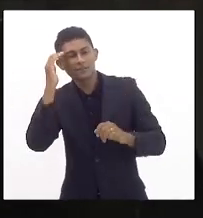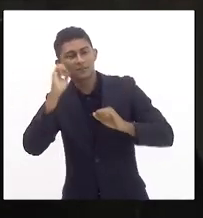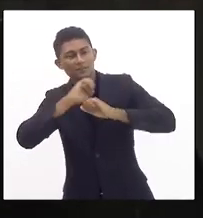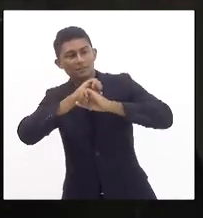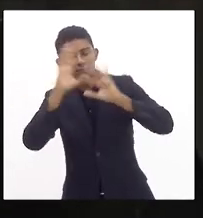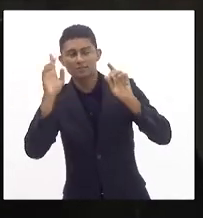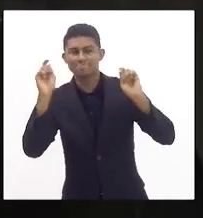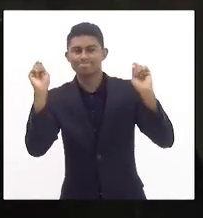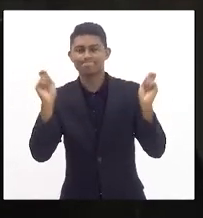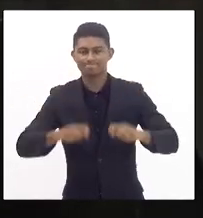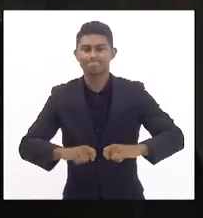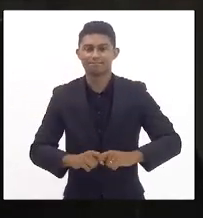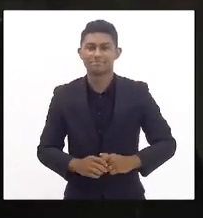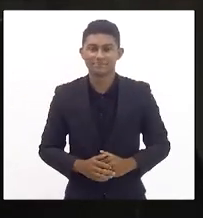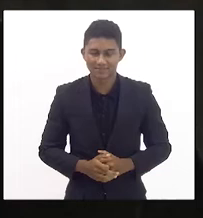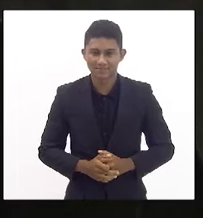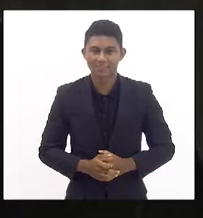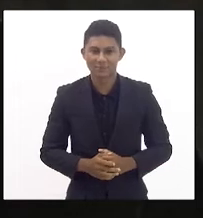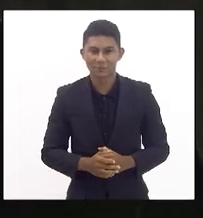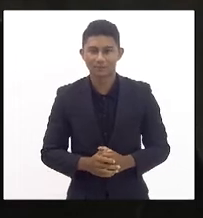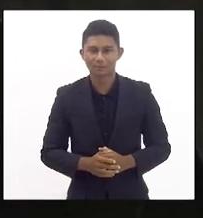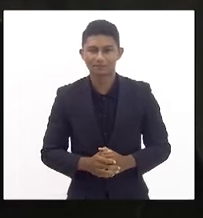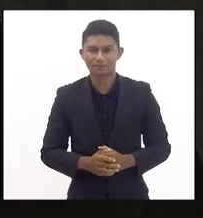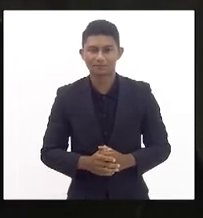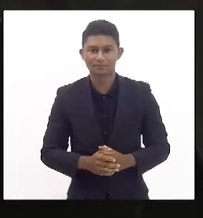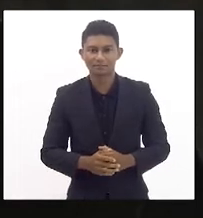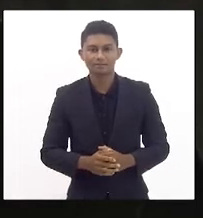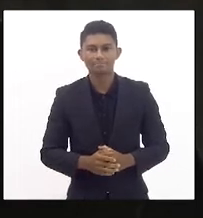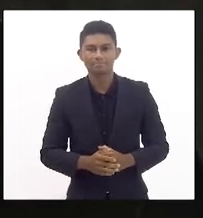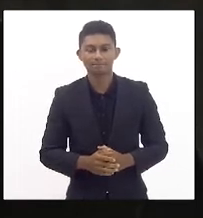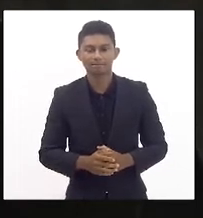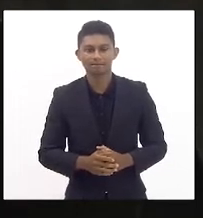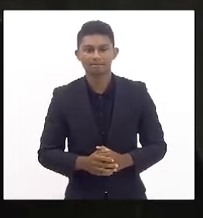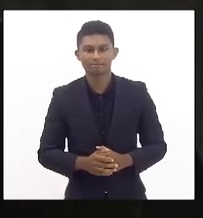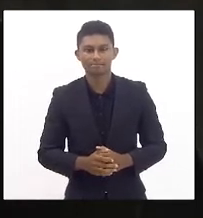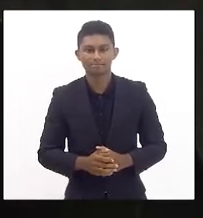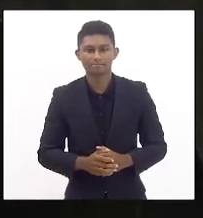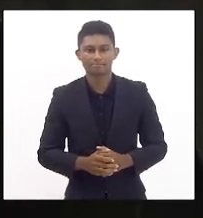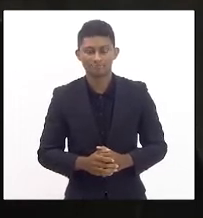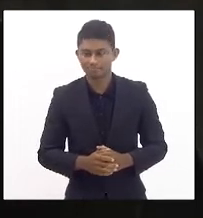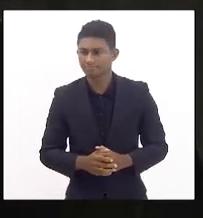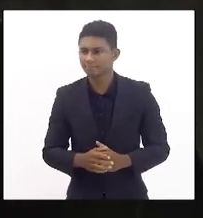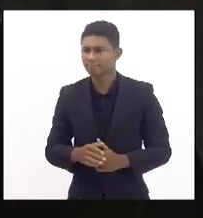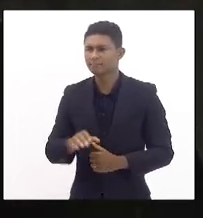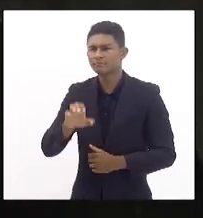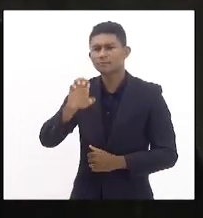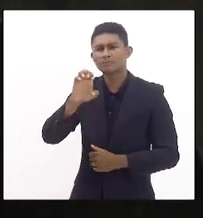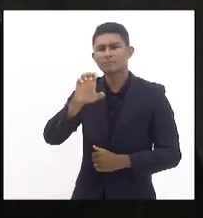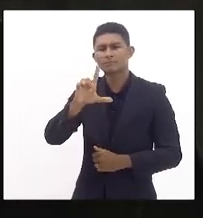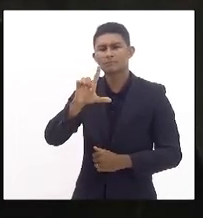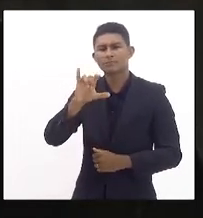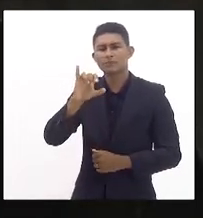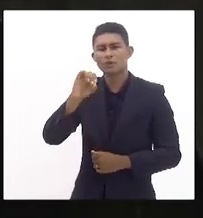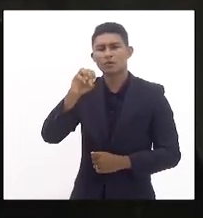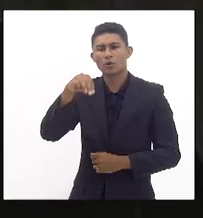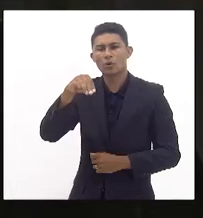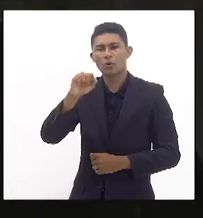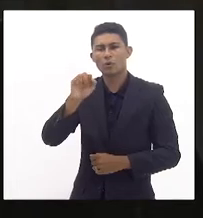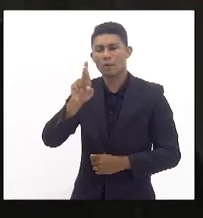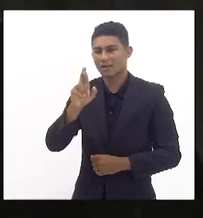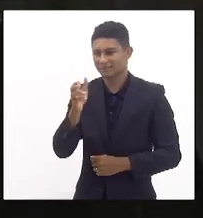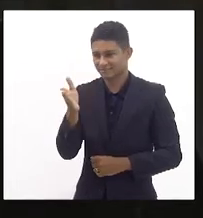deficientes auditivos. Deputado Eliomar Coelho,